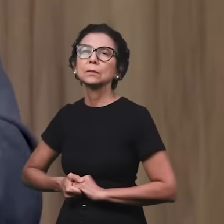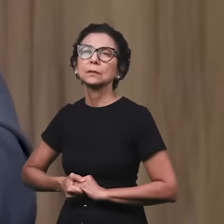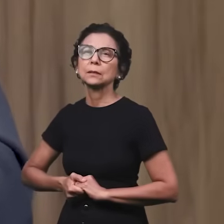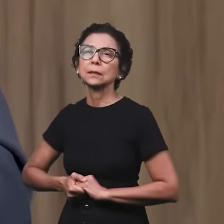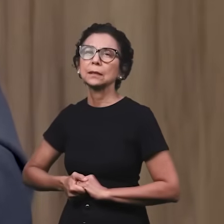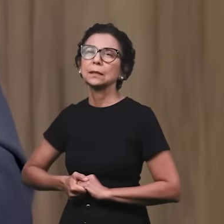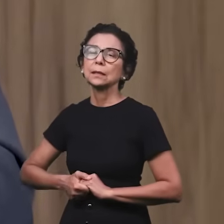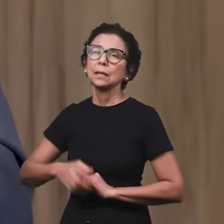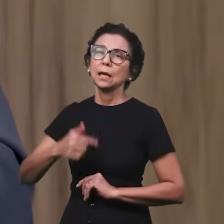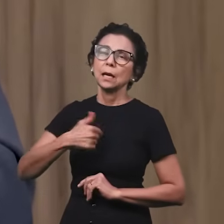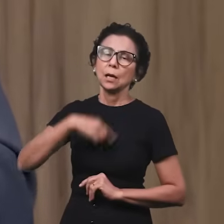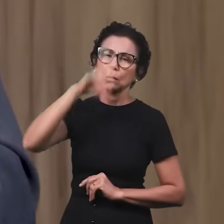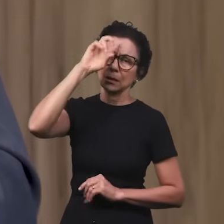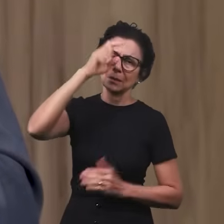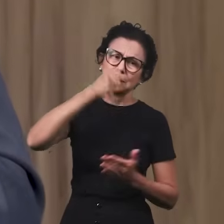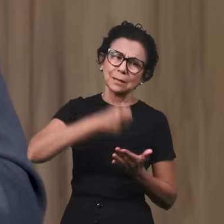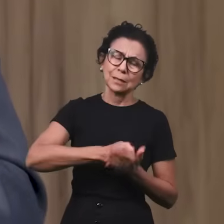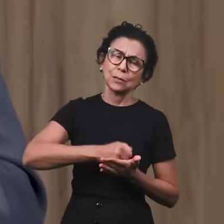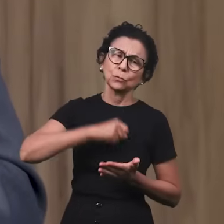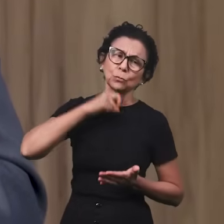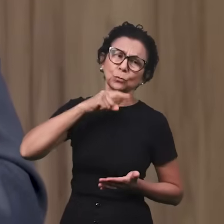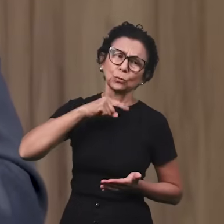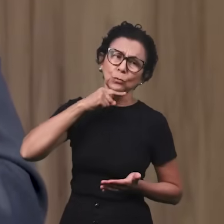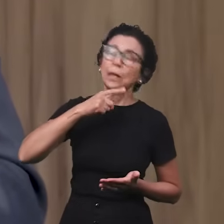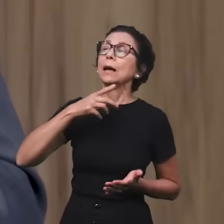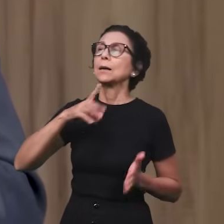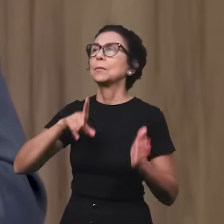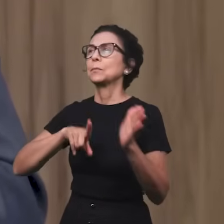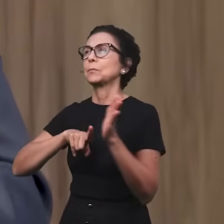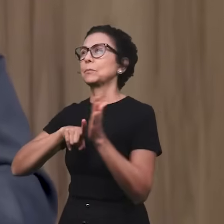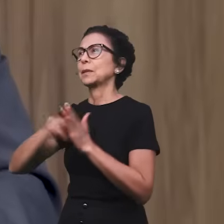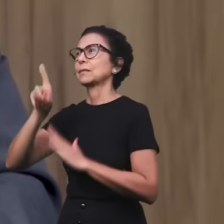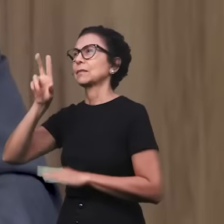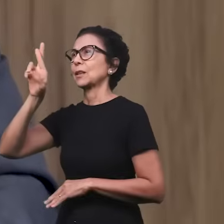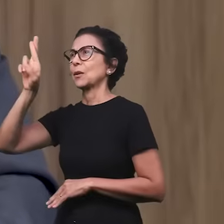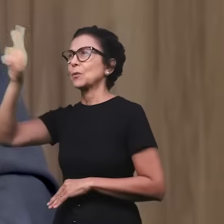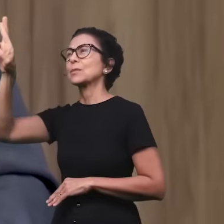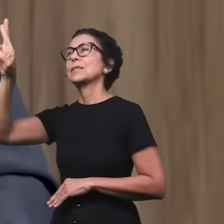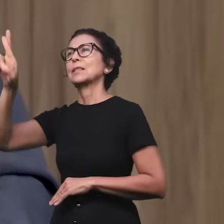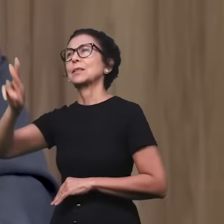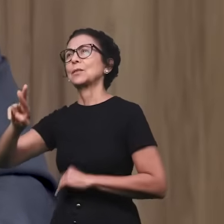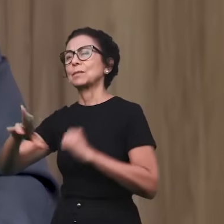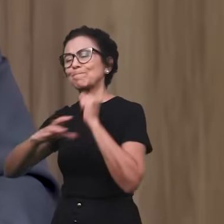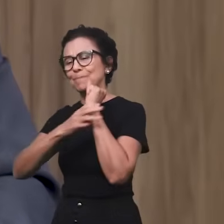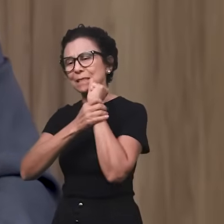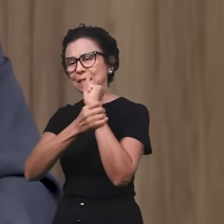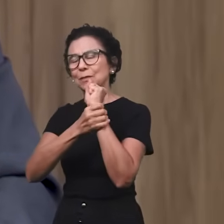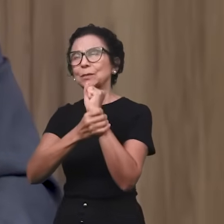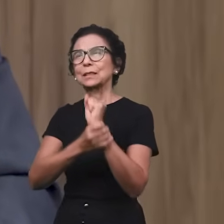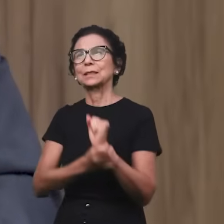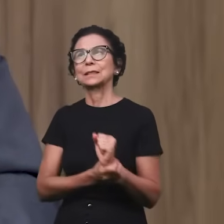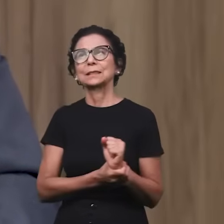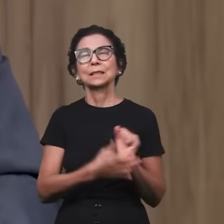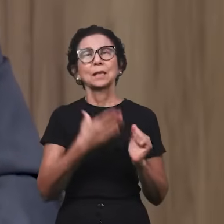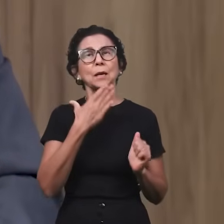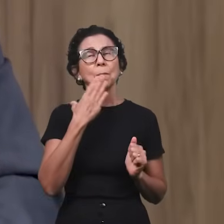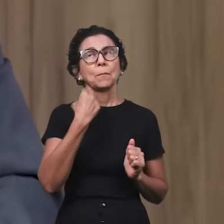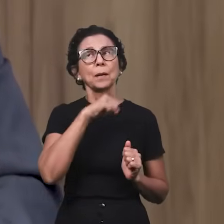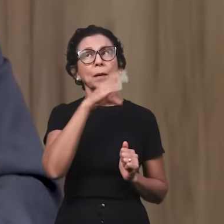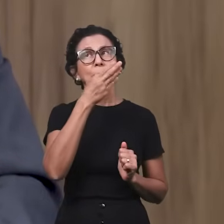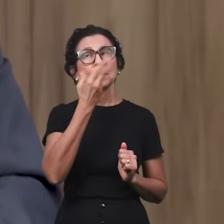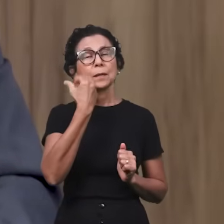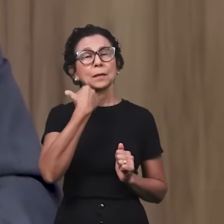a decisão dele. Se ele tem uma dúvida, ele sabe que tem um Senhor que o pai ensinou a ele, né? Que a mãe